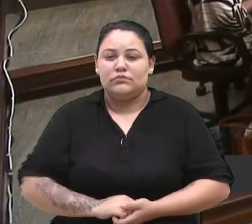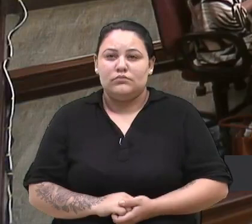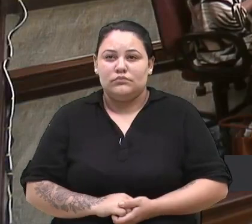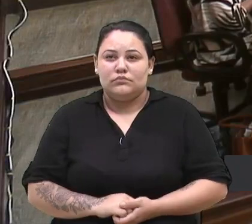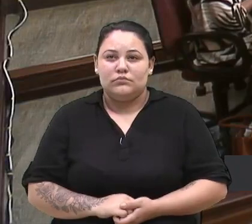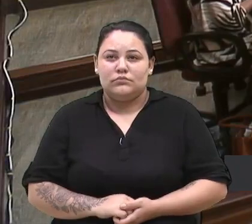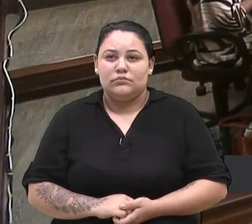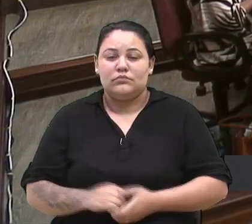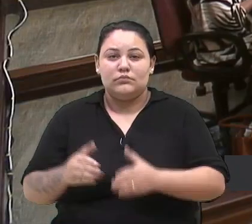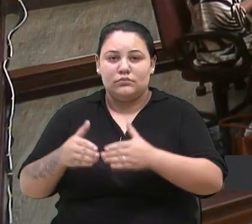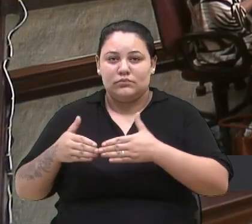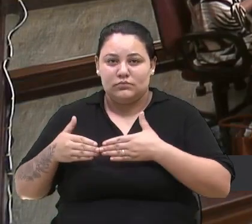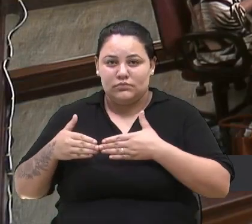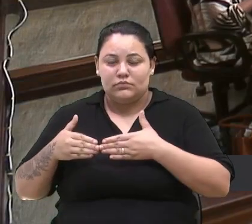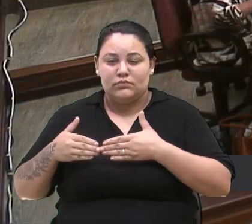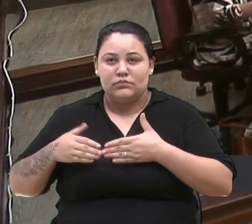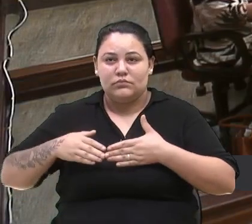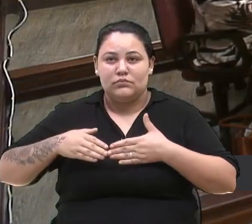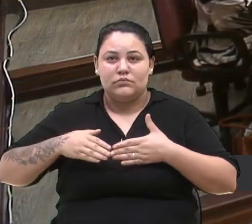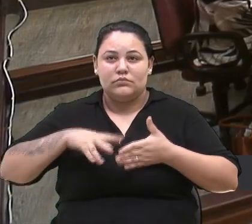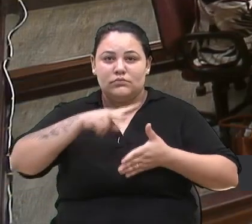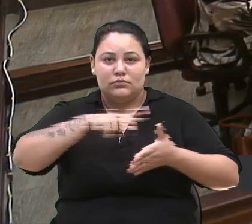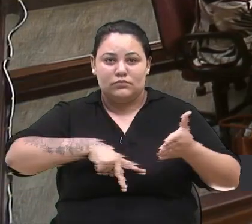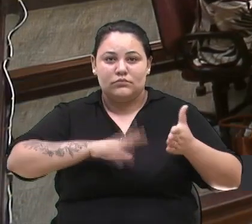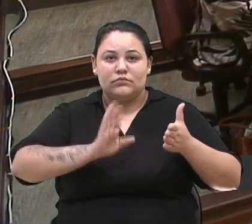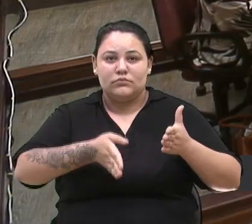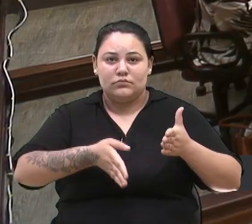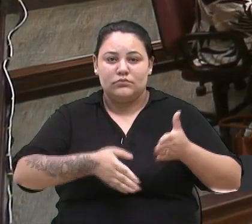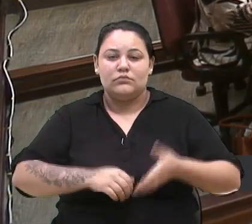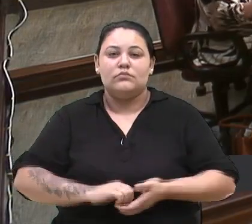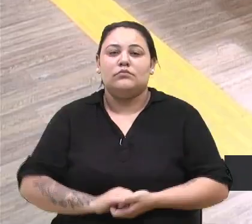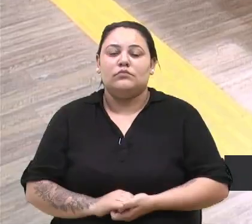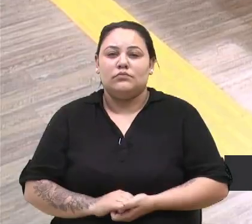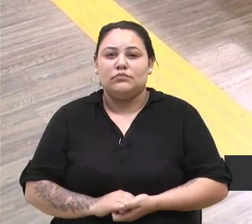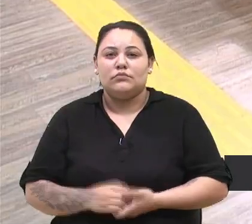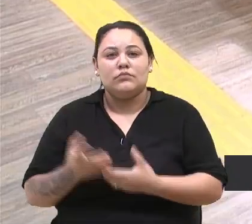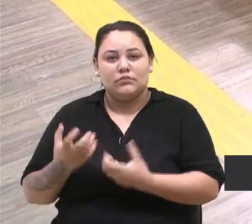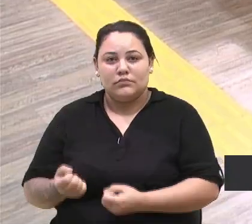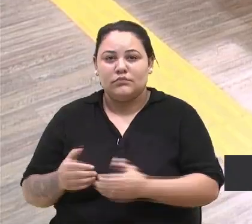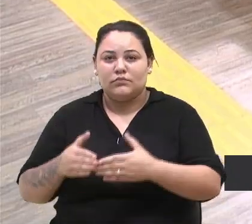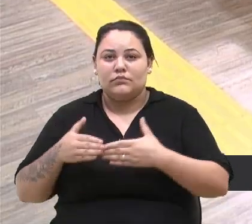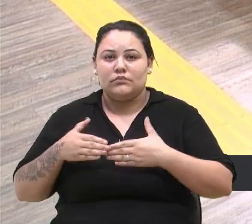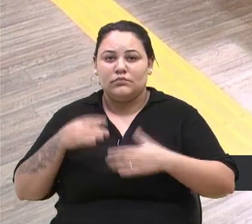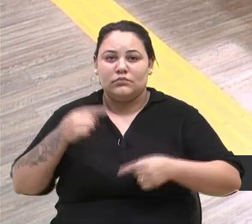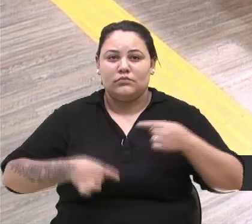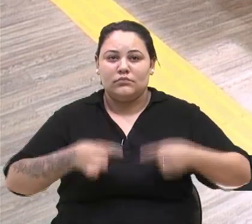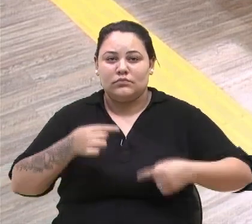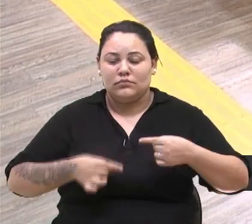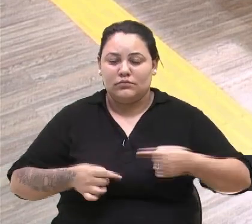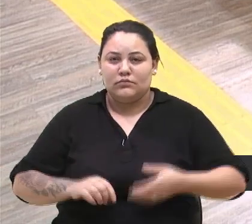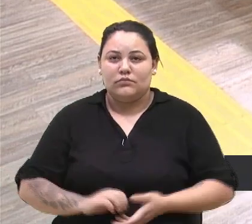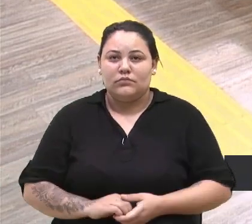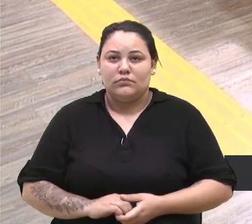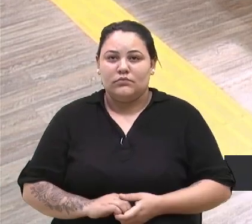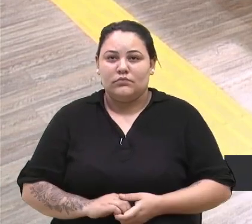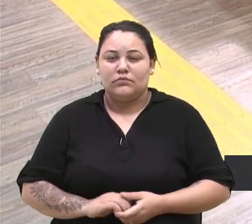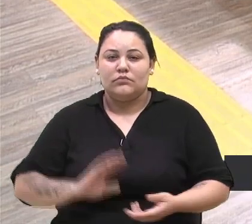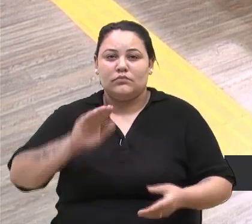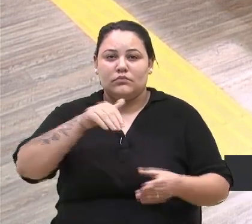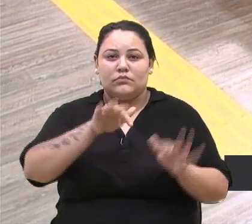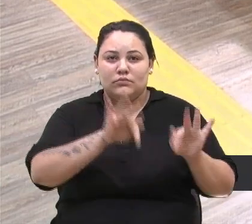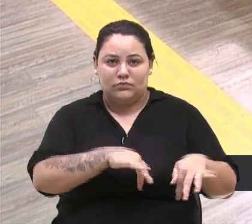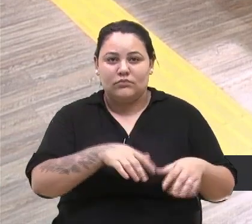Peço a dispensa por já ter sido lido anteriormente. Ok, aceita a dispensa. Em discussão. Encerrada a